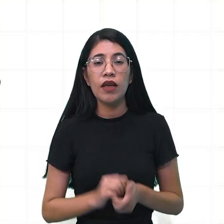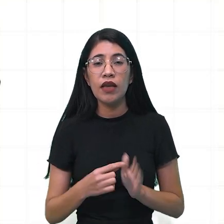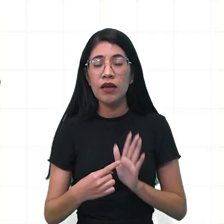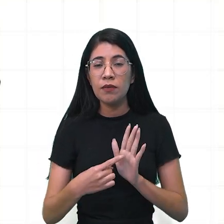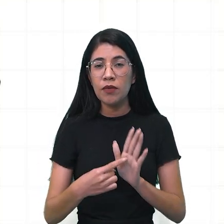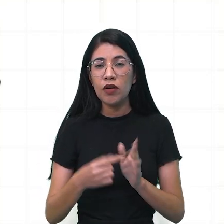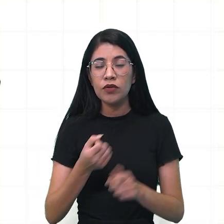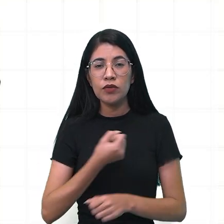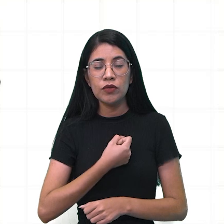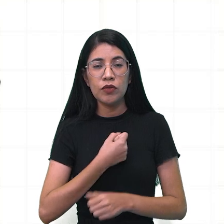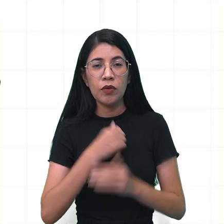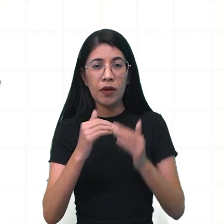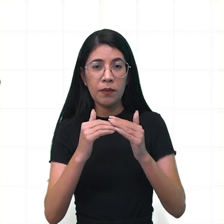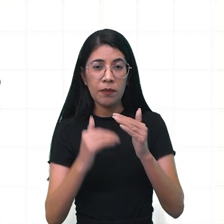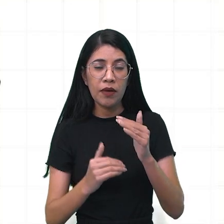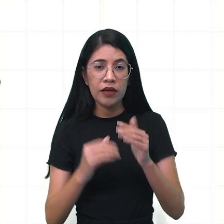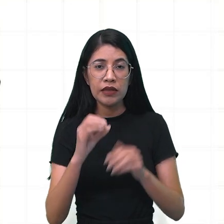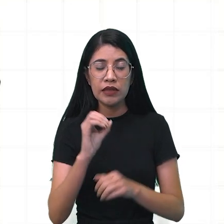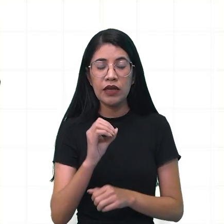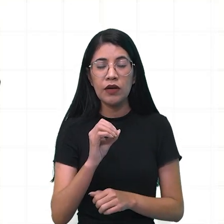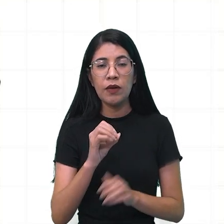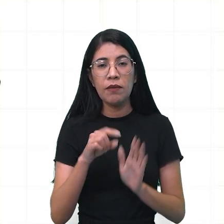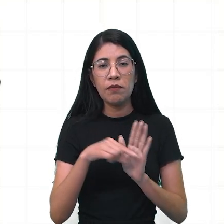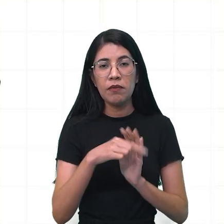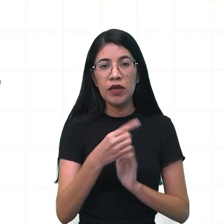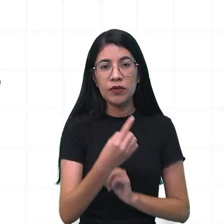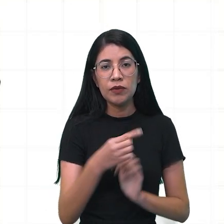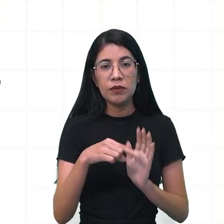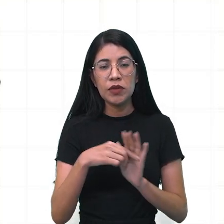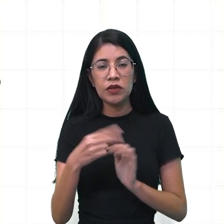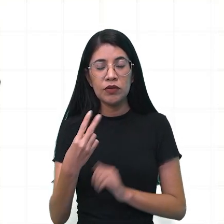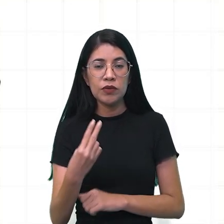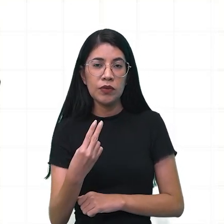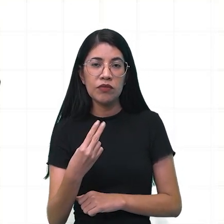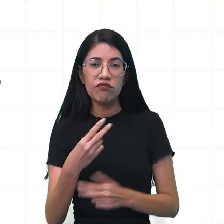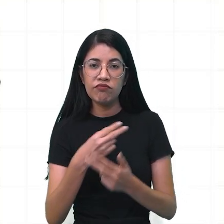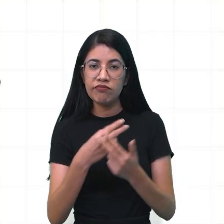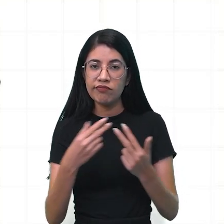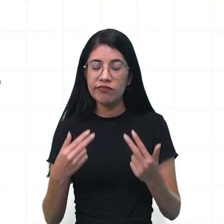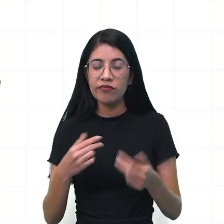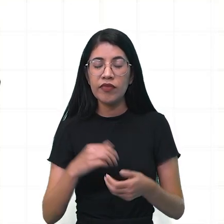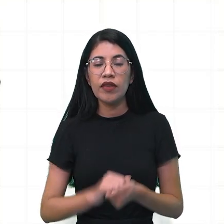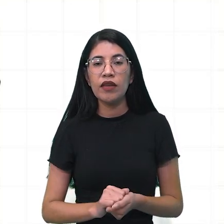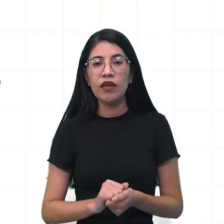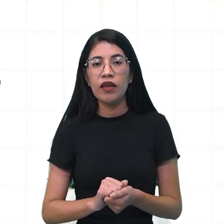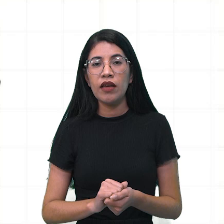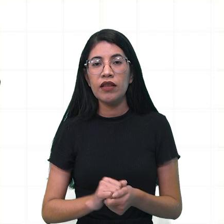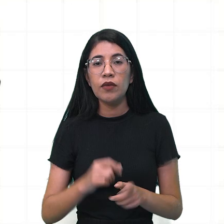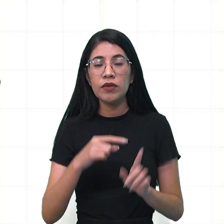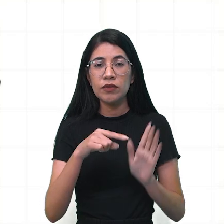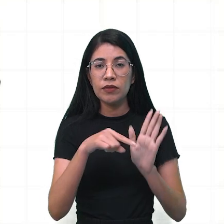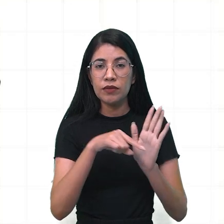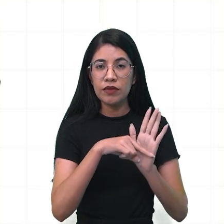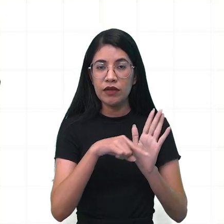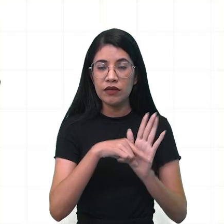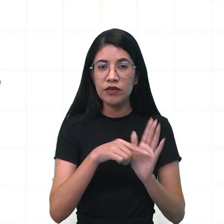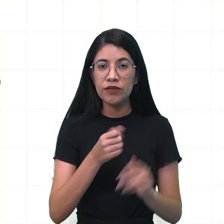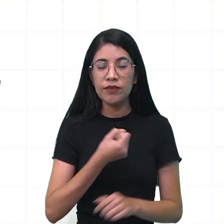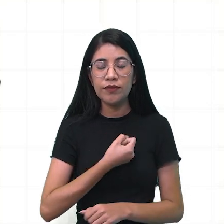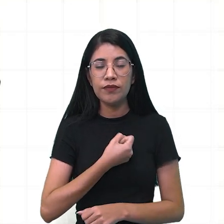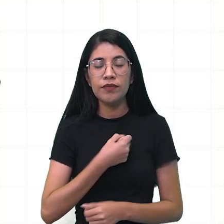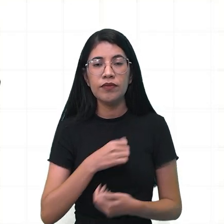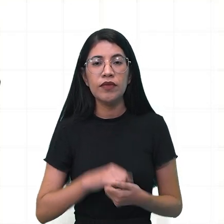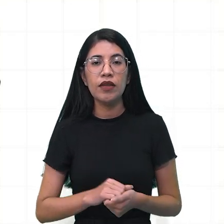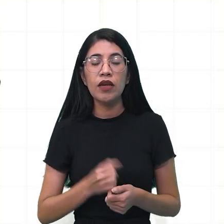medidas abaixo de zero como o -1 -2 né enfim são denominados números negativos os